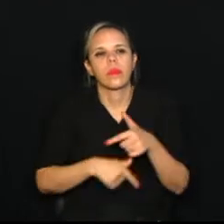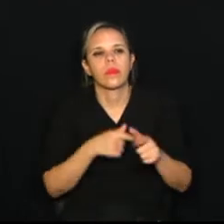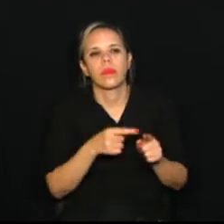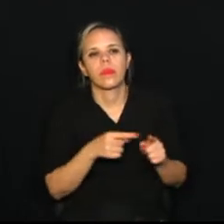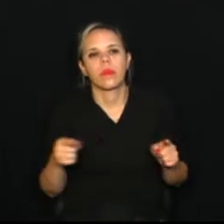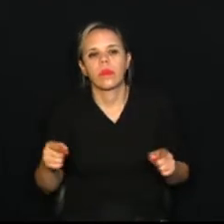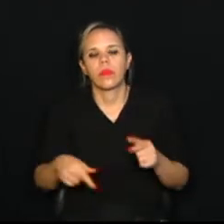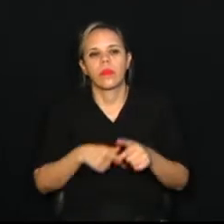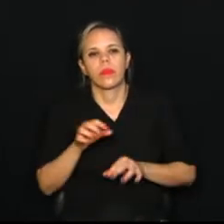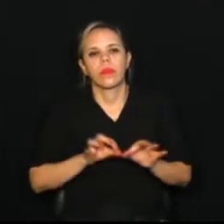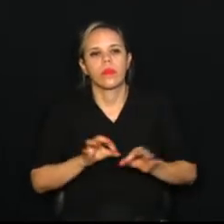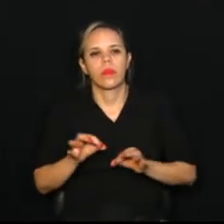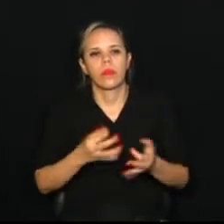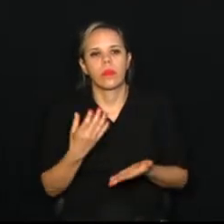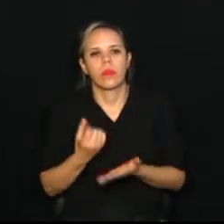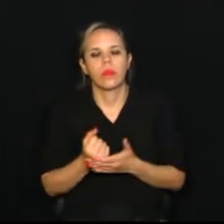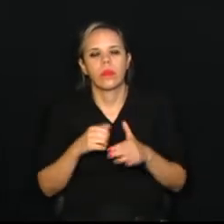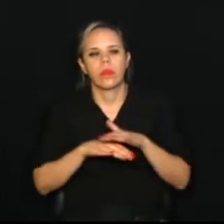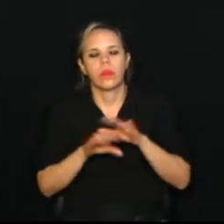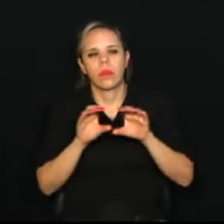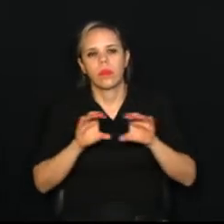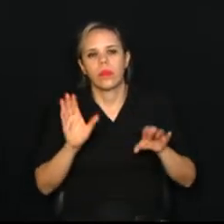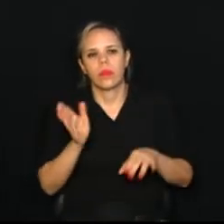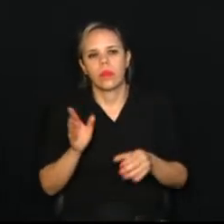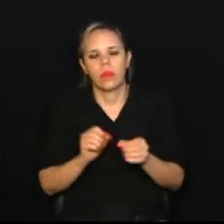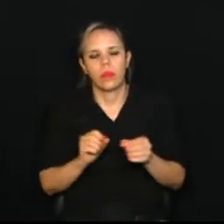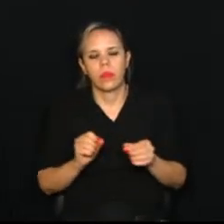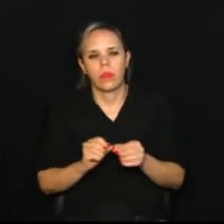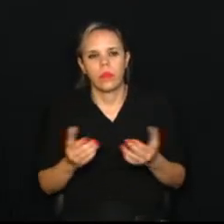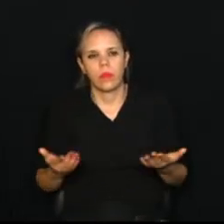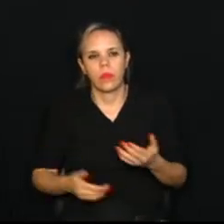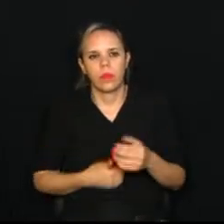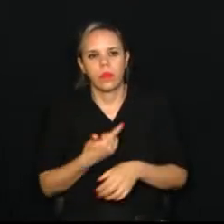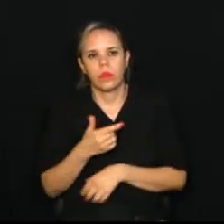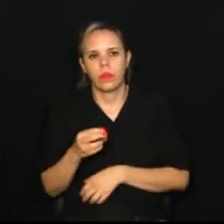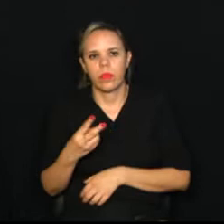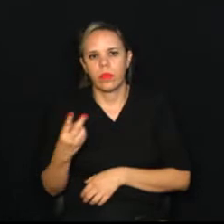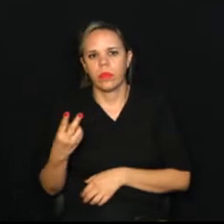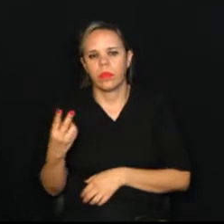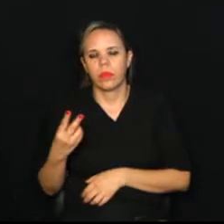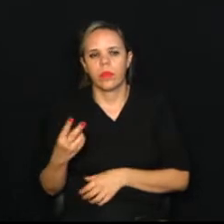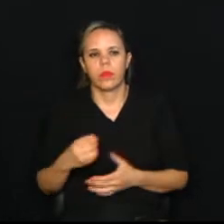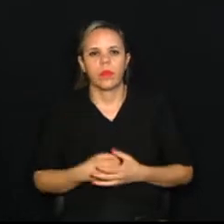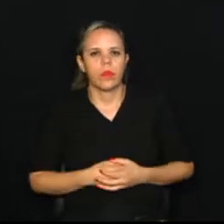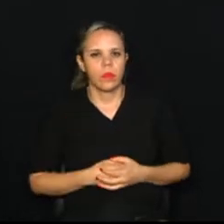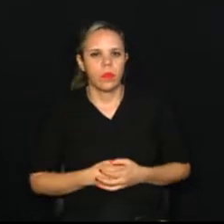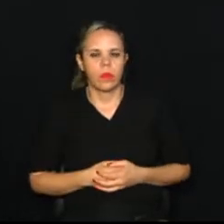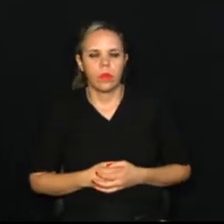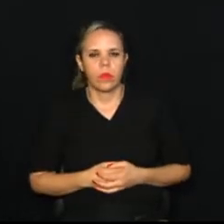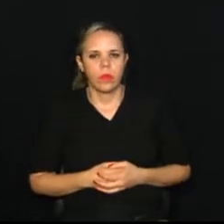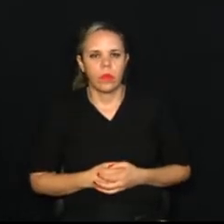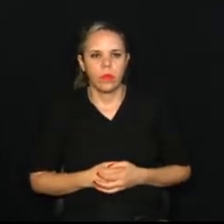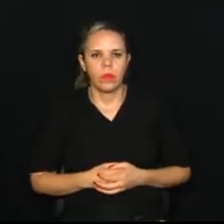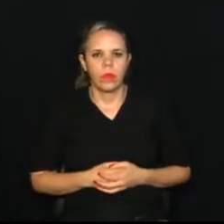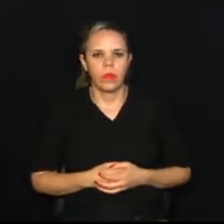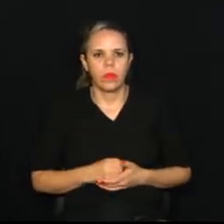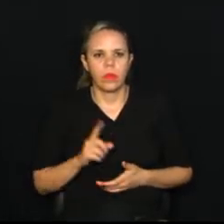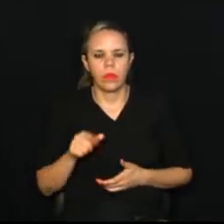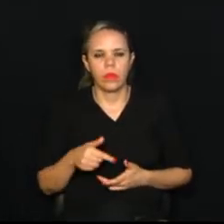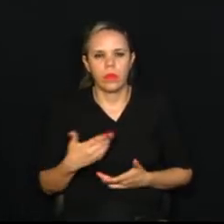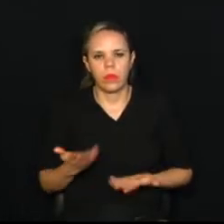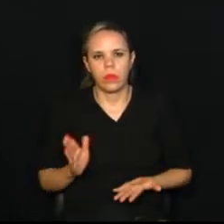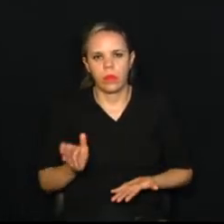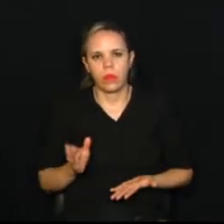já preparando, a gente quer fazer isso já a partir de 2022, e isso é algo que